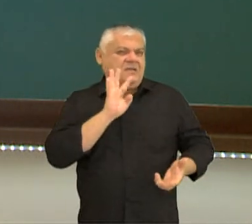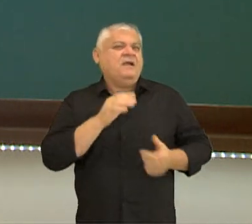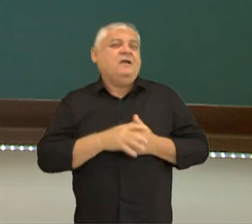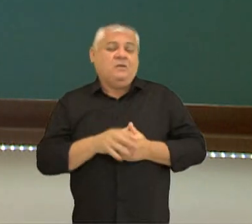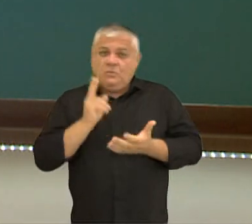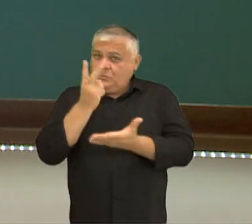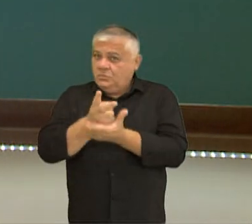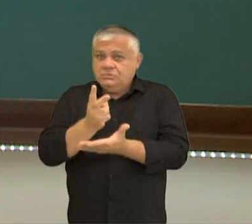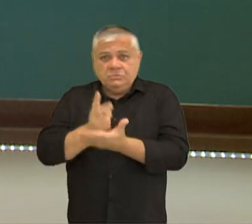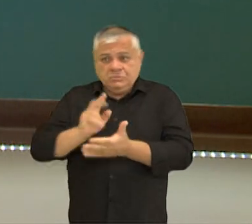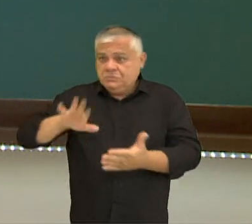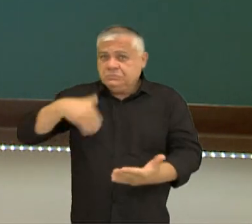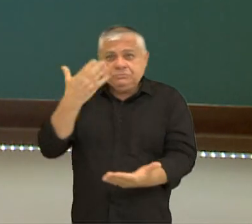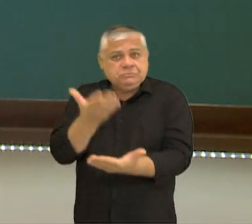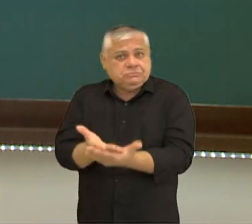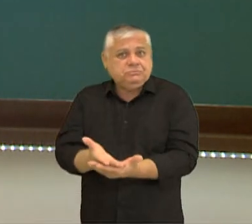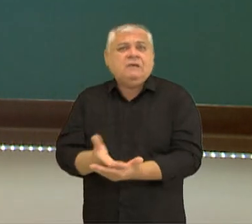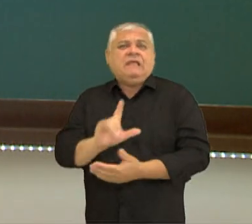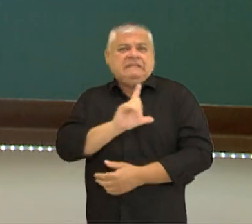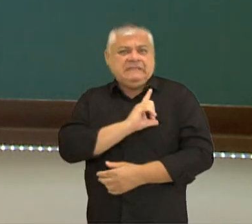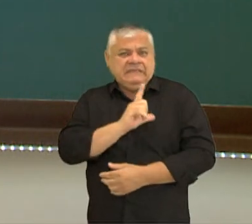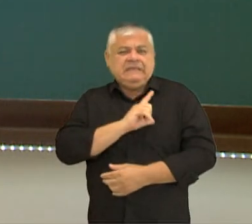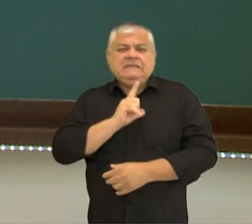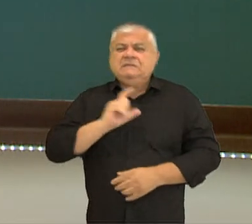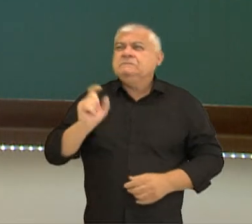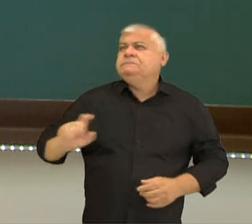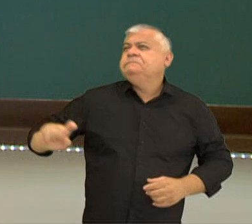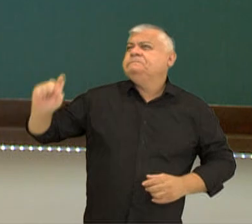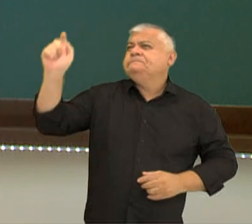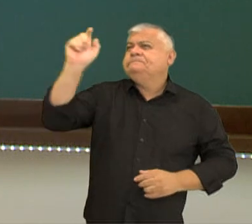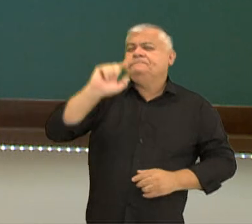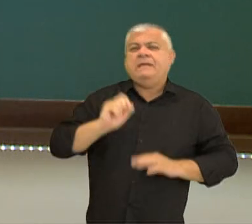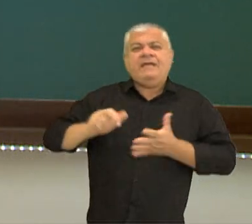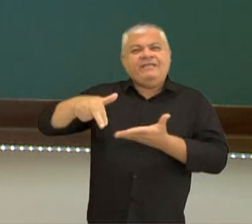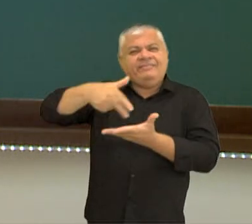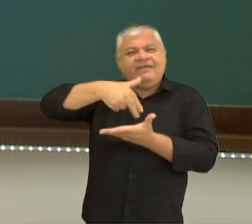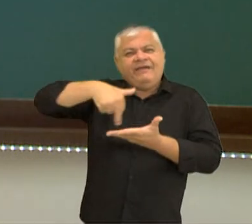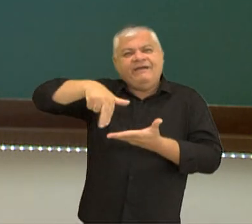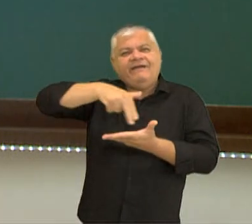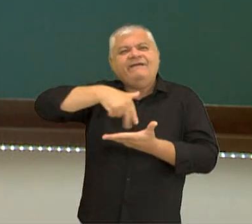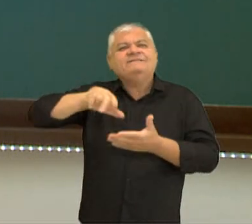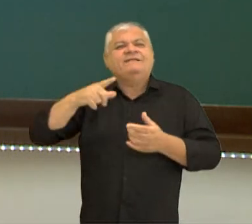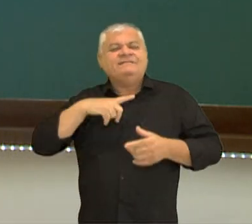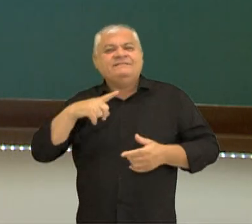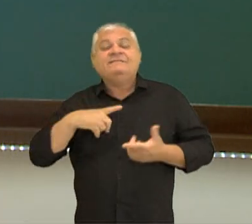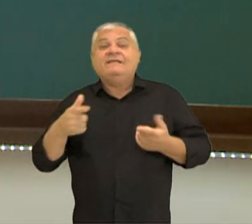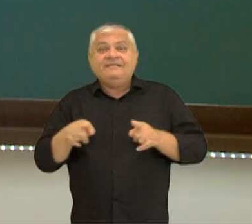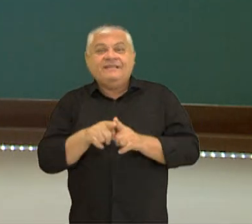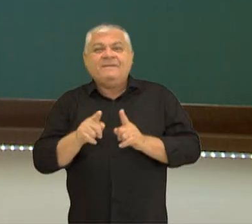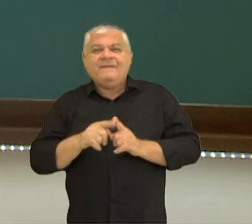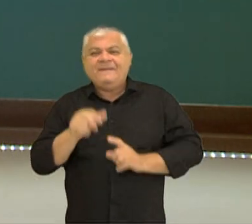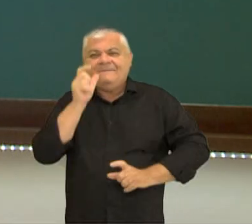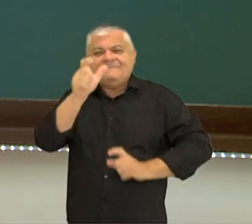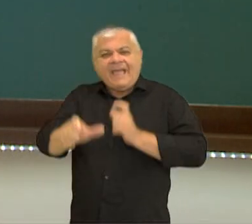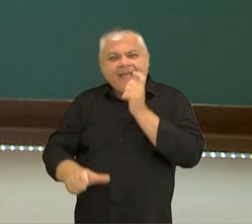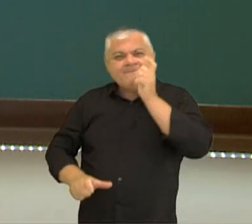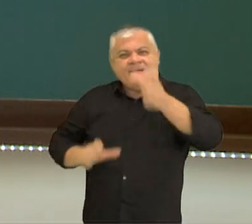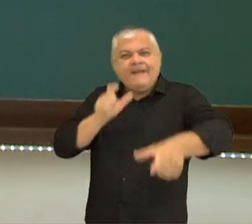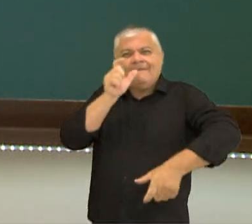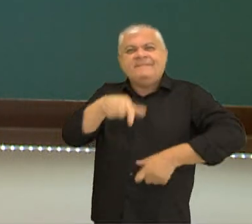e continua até hoje, A gente tem muito grafite, muita dança, muito rima sendo feita por